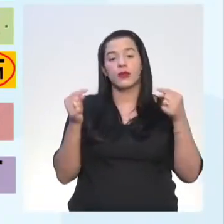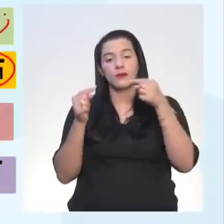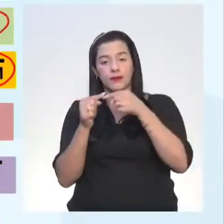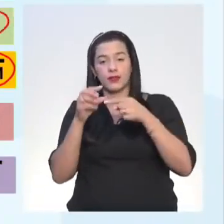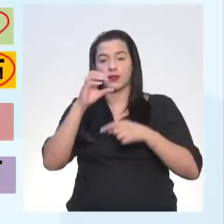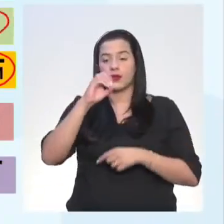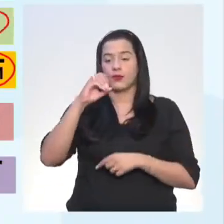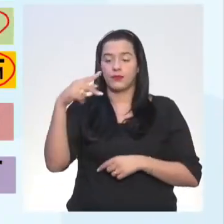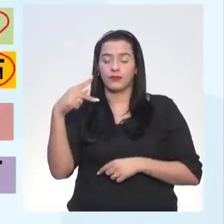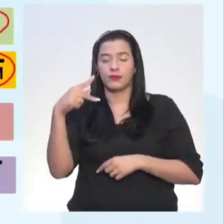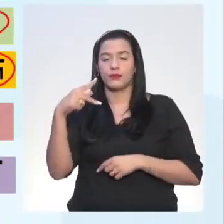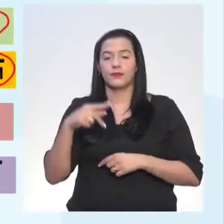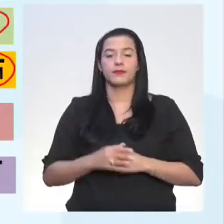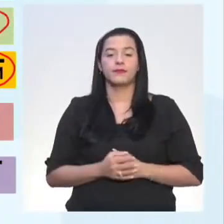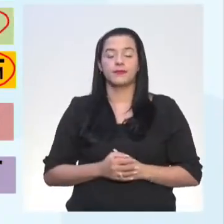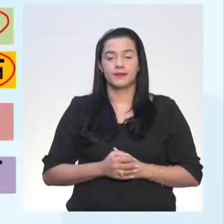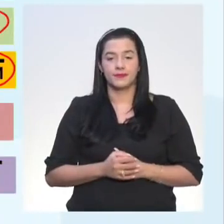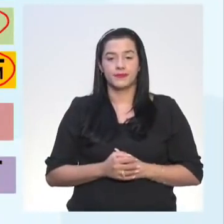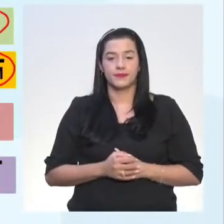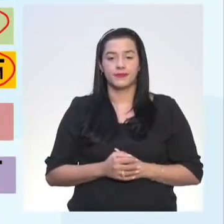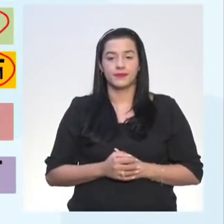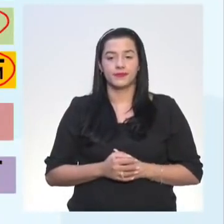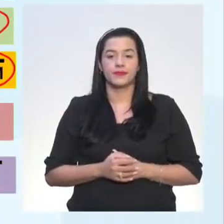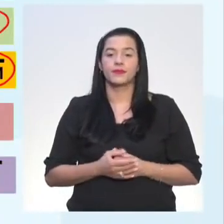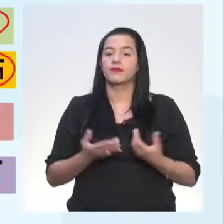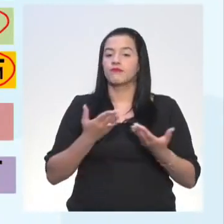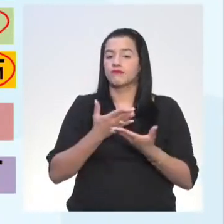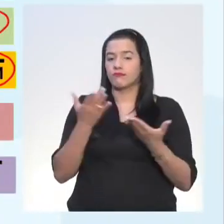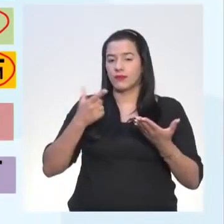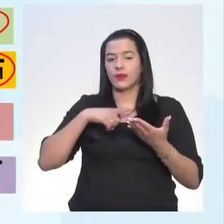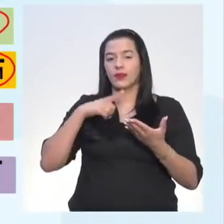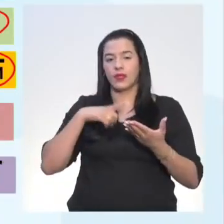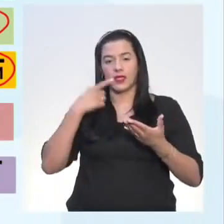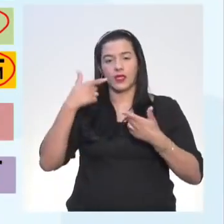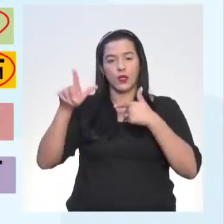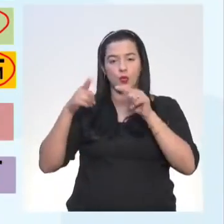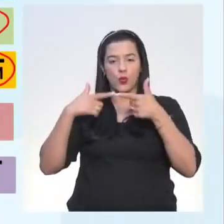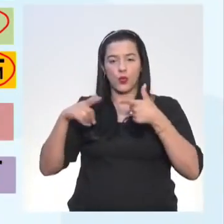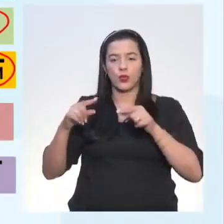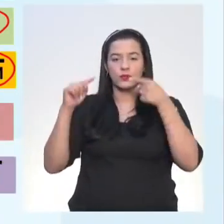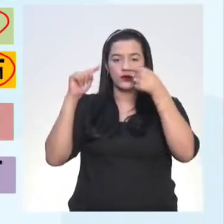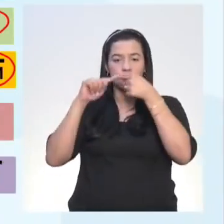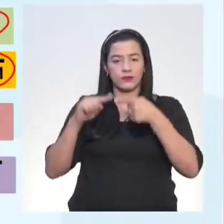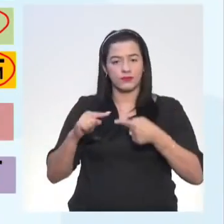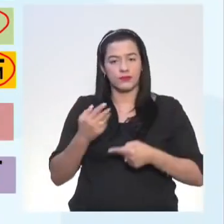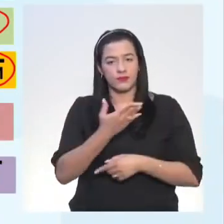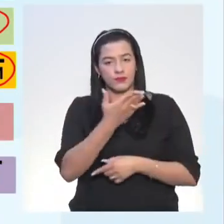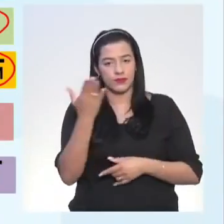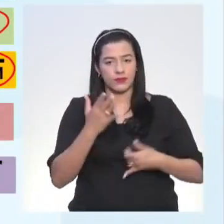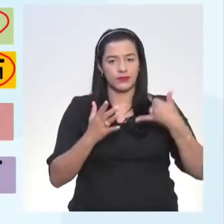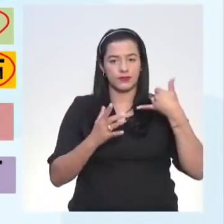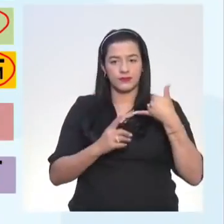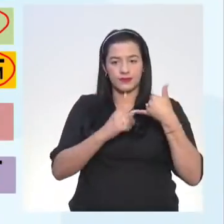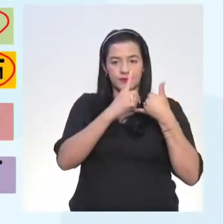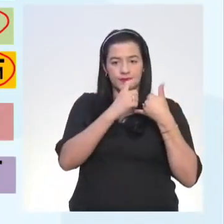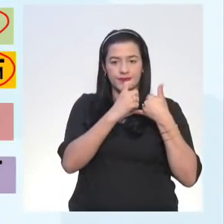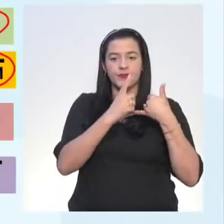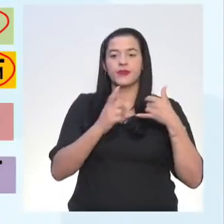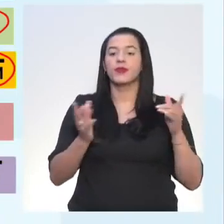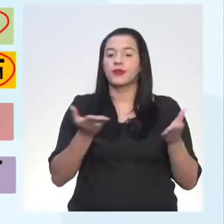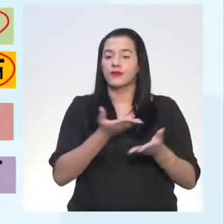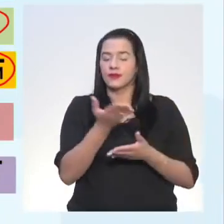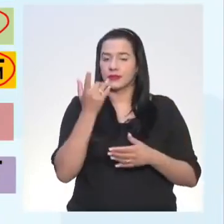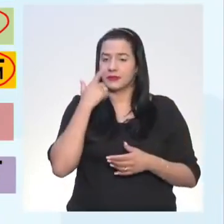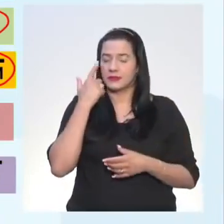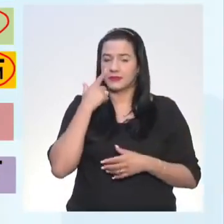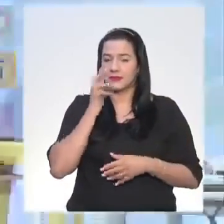ao lado OP, né? E nós temos aí as outras correspondências aí, dá um print na sua tela aí e confere,